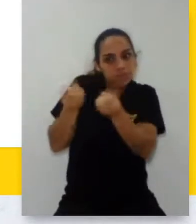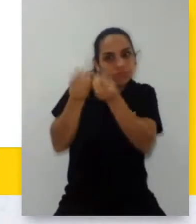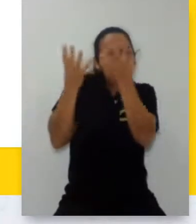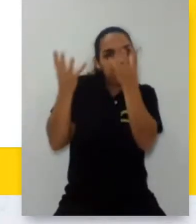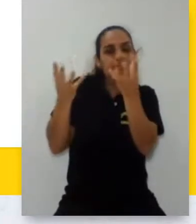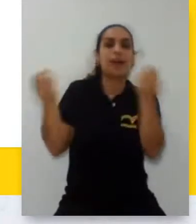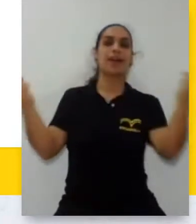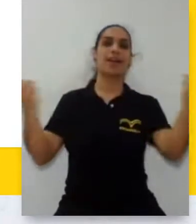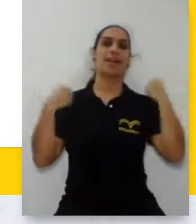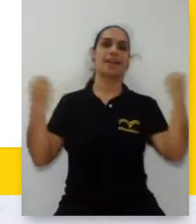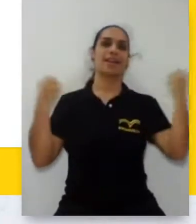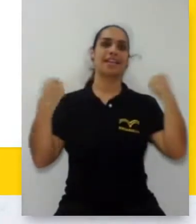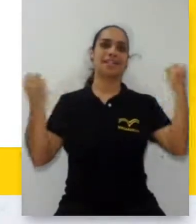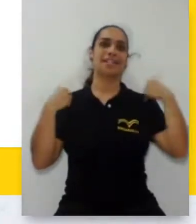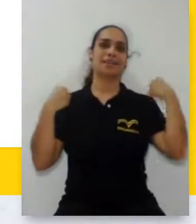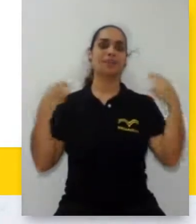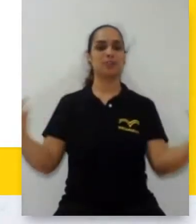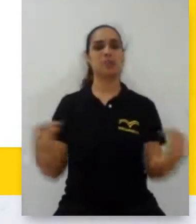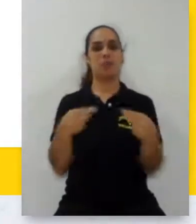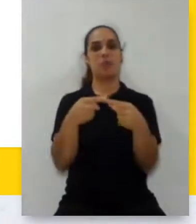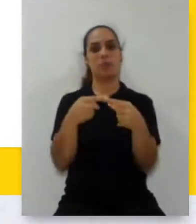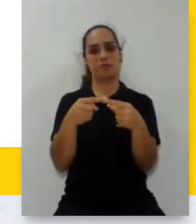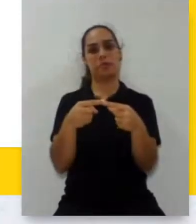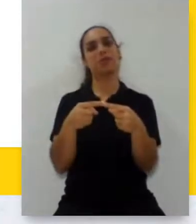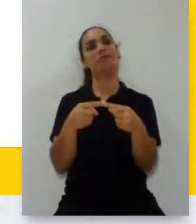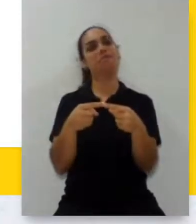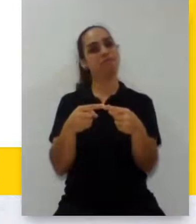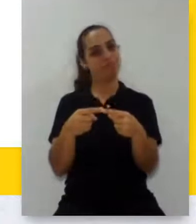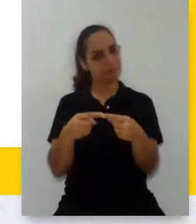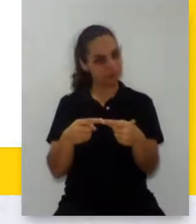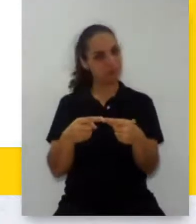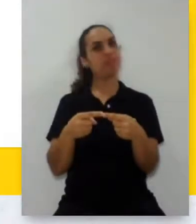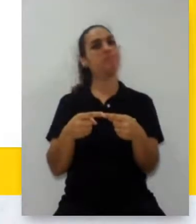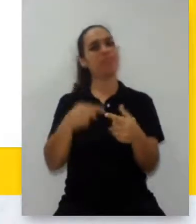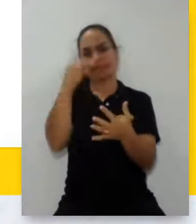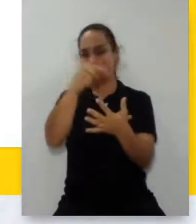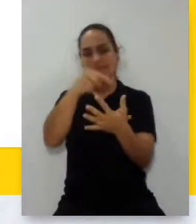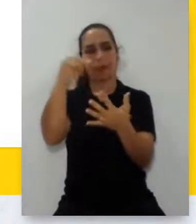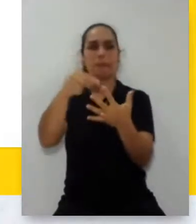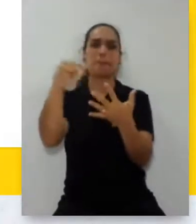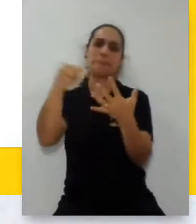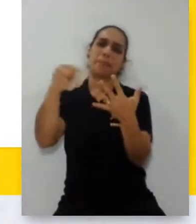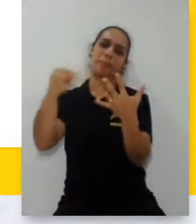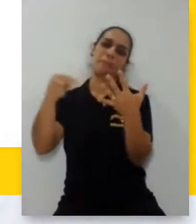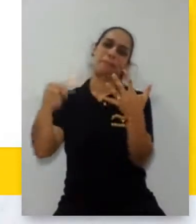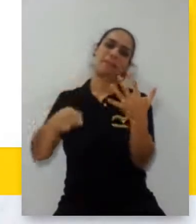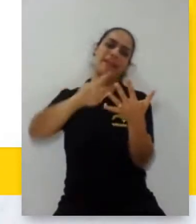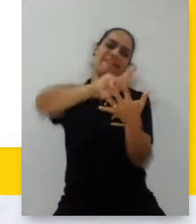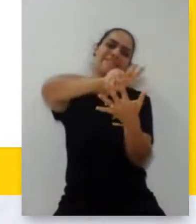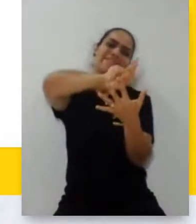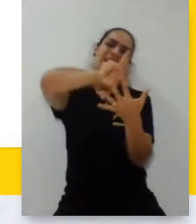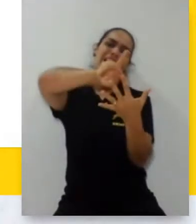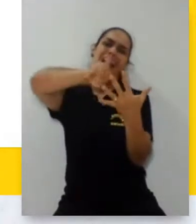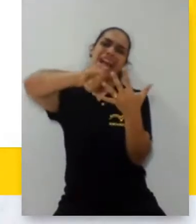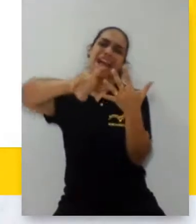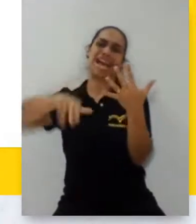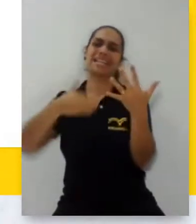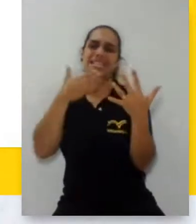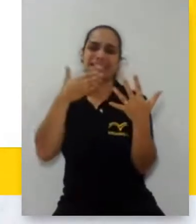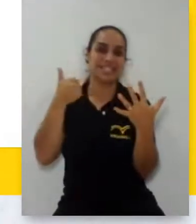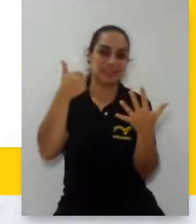dica aí se vocês quiserem pesquisar. Enfim, nós temos várias melhoras com o exercício físico, melhoras nos níveis de